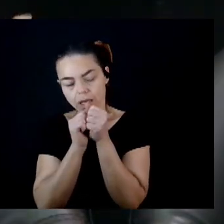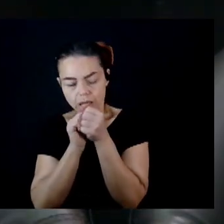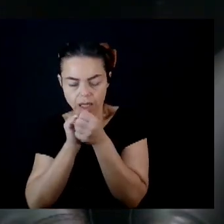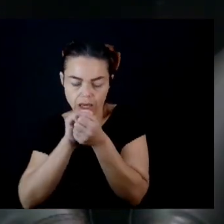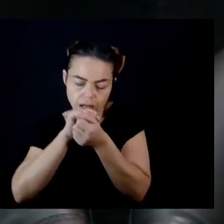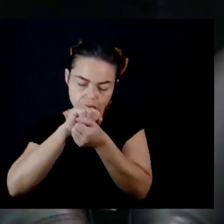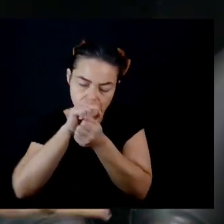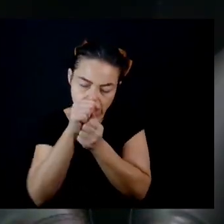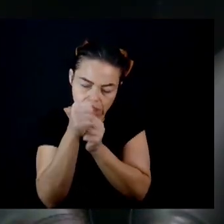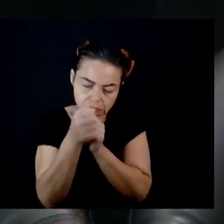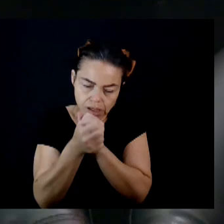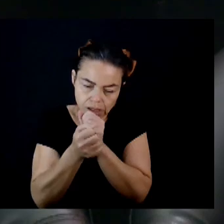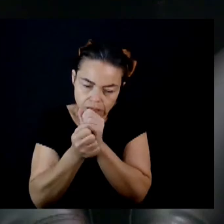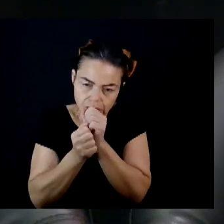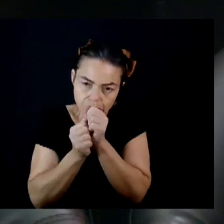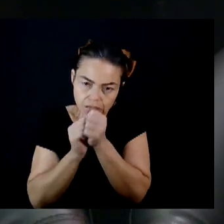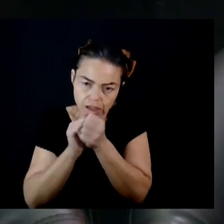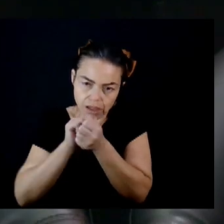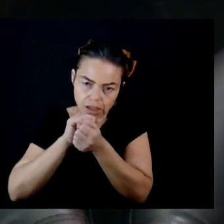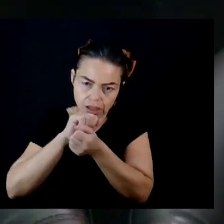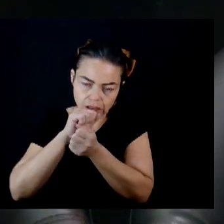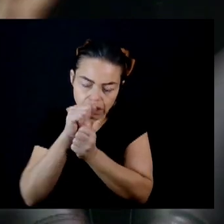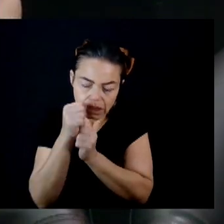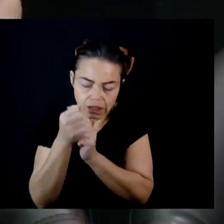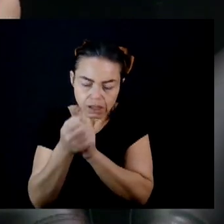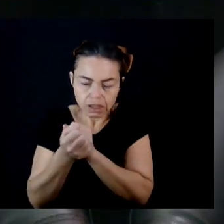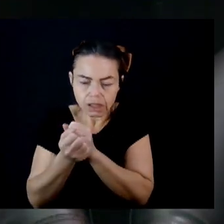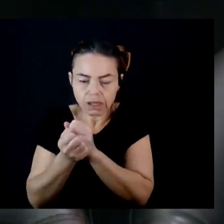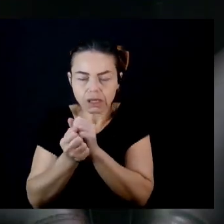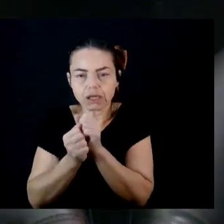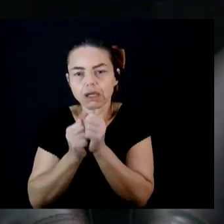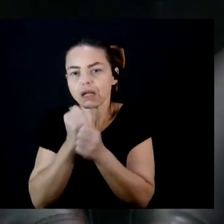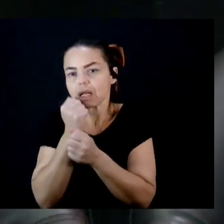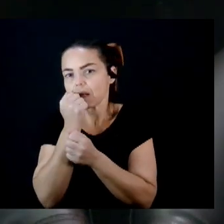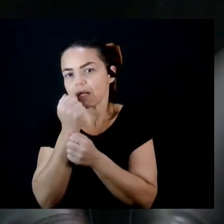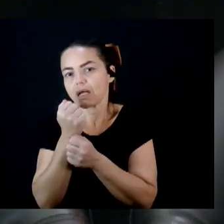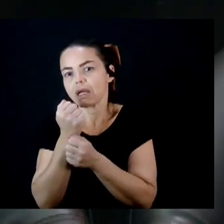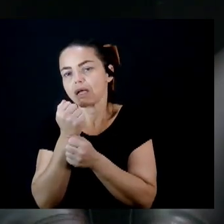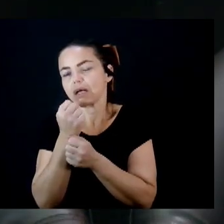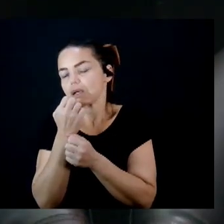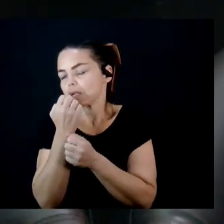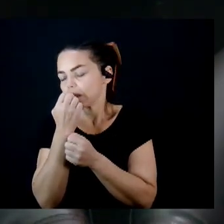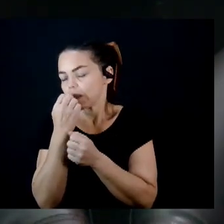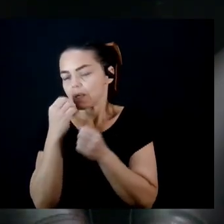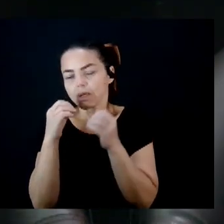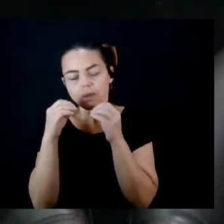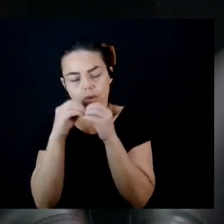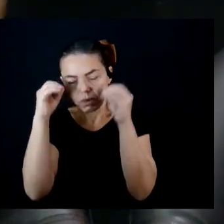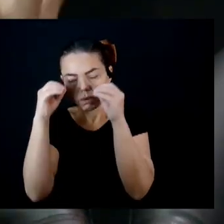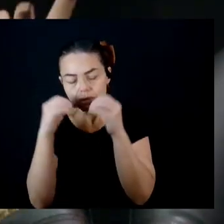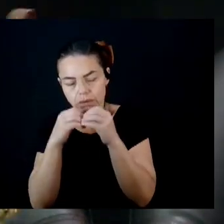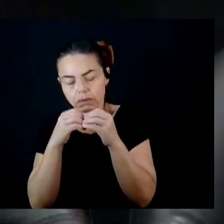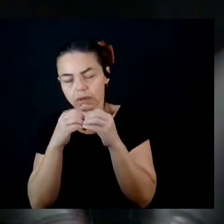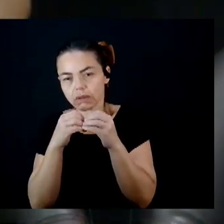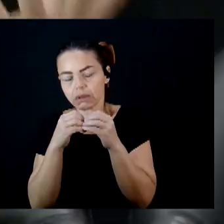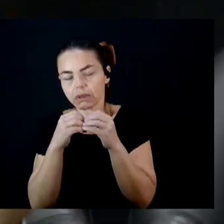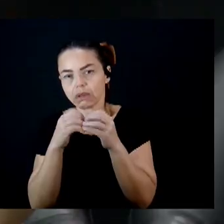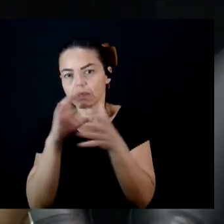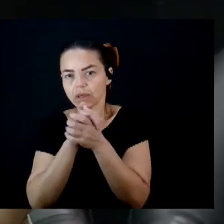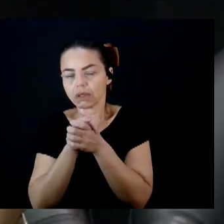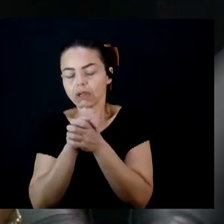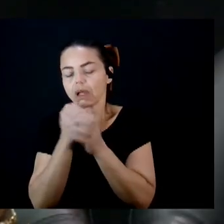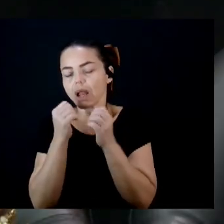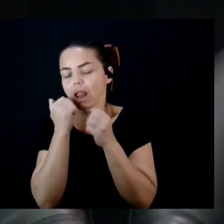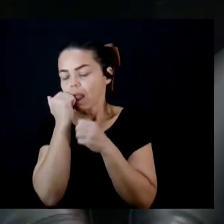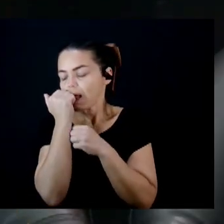de relacionamentos longos, né, normalmente, o beijo vira o quê? O selinho. Sim. E o beijão, o beijo de